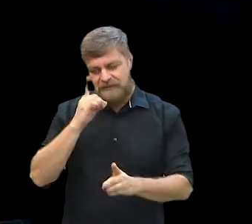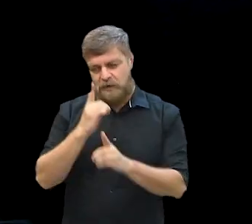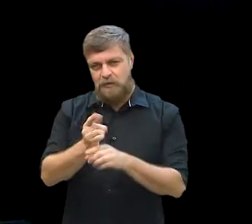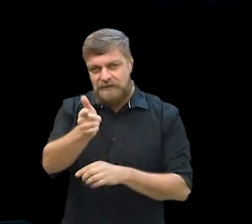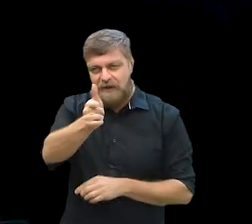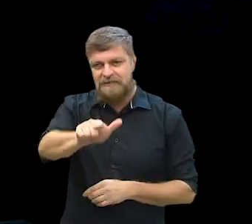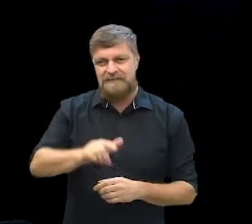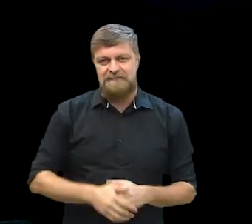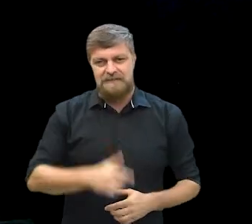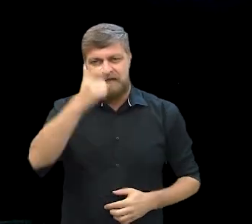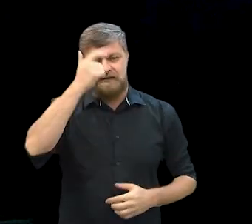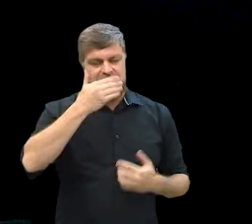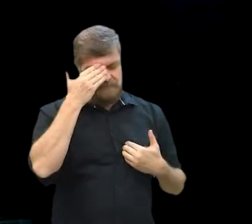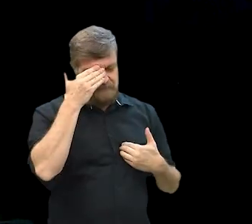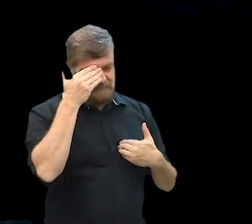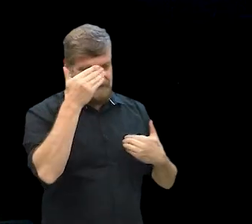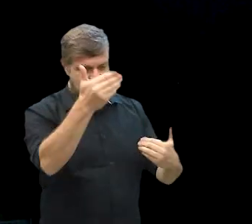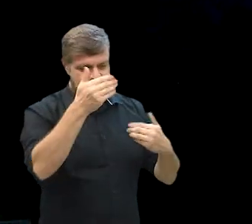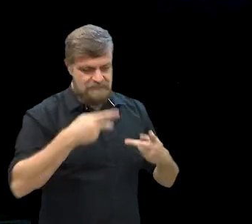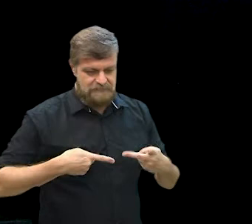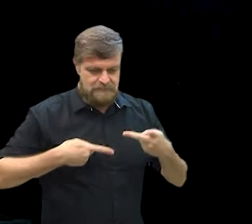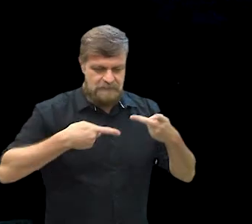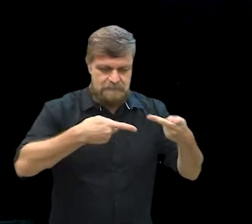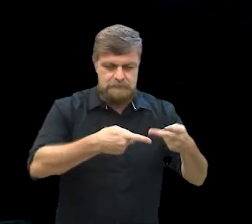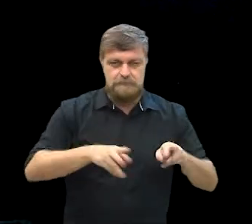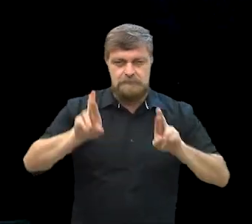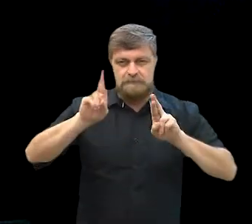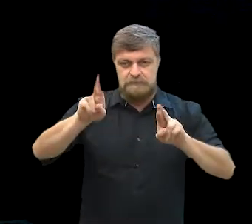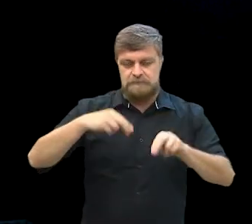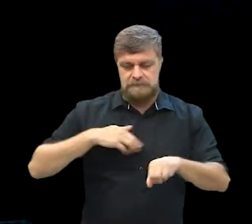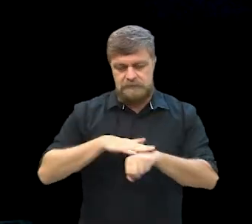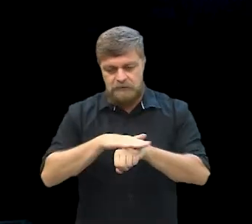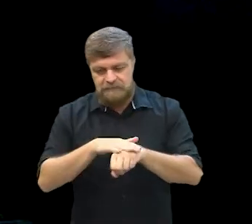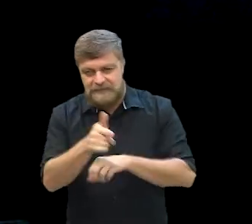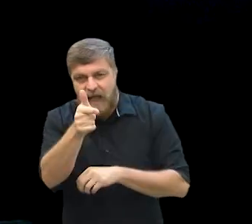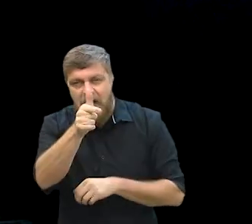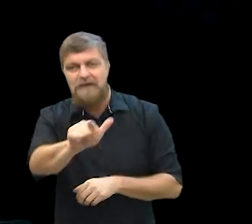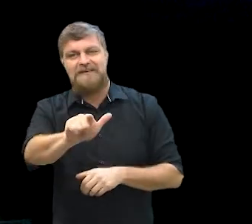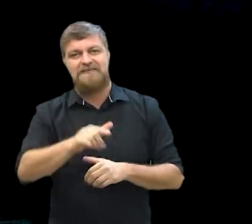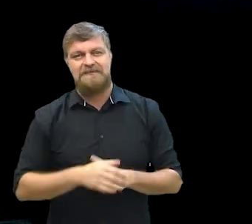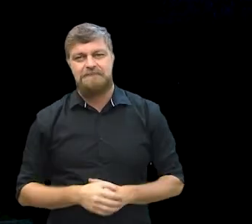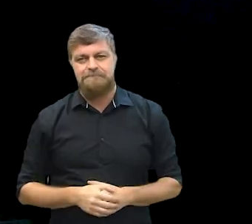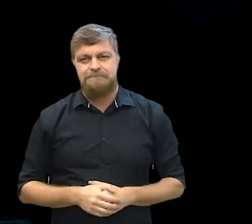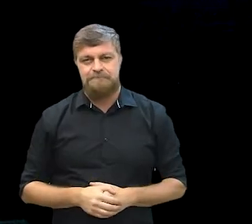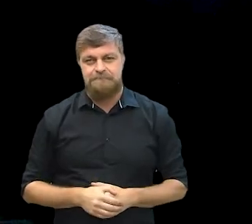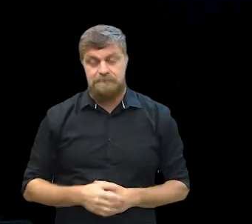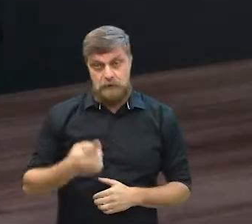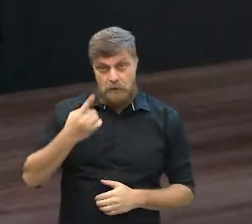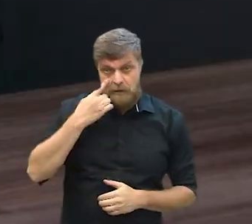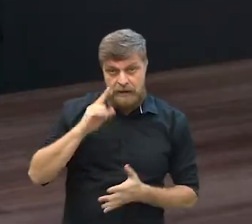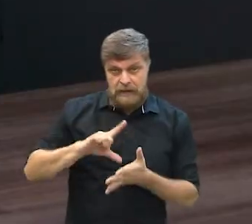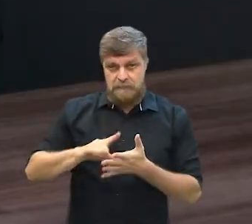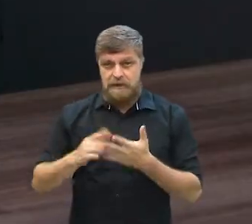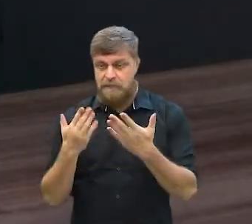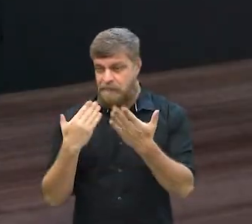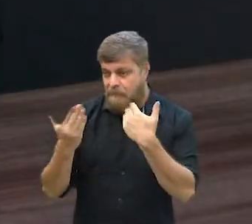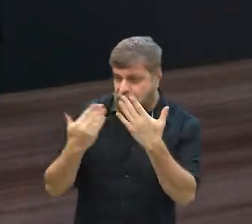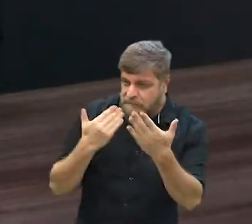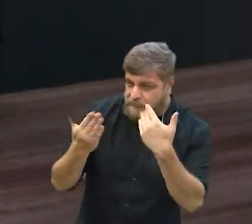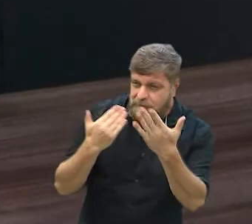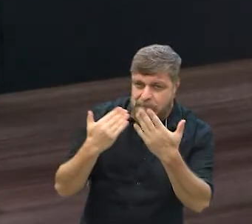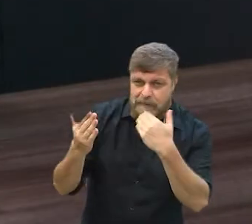até uma próxima oportunidade. Eu que agradeço mais uma vez o convite e espero poder conversar com você novamente. Olha, e depois